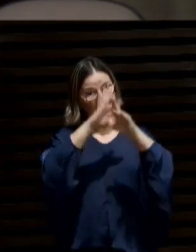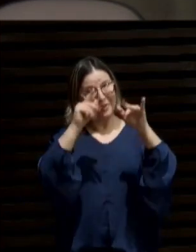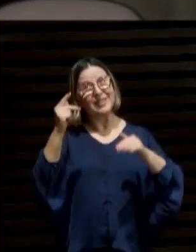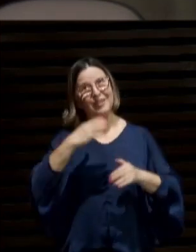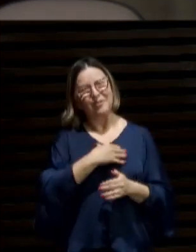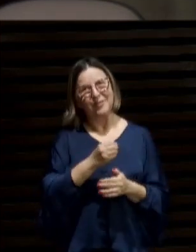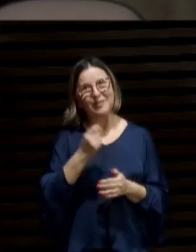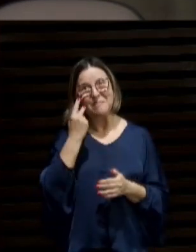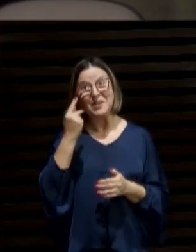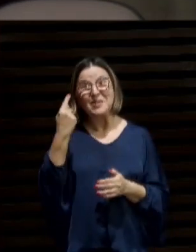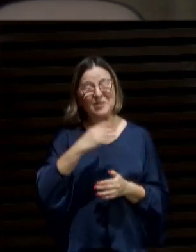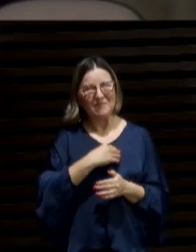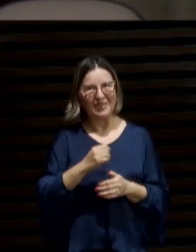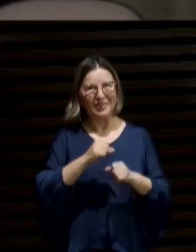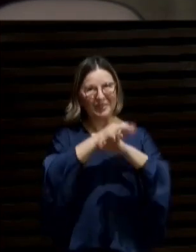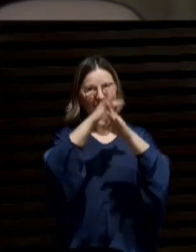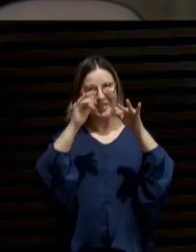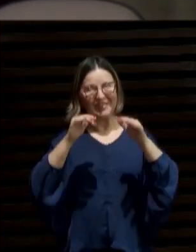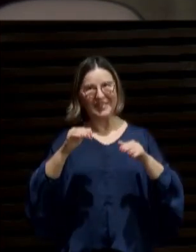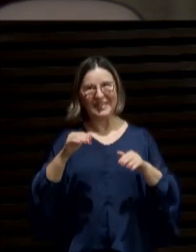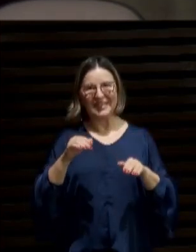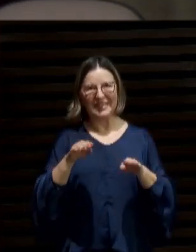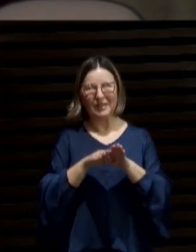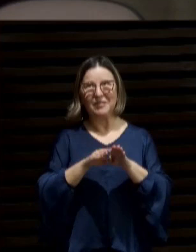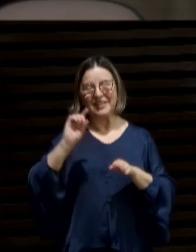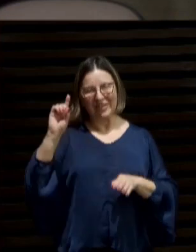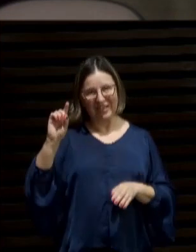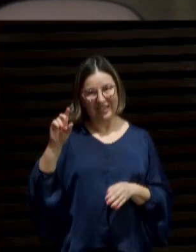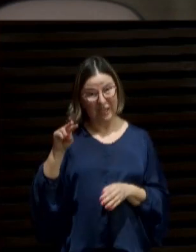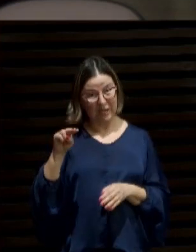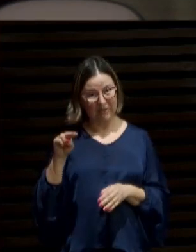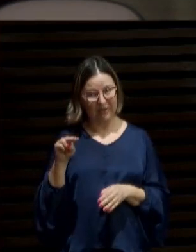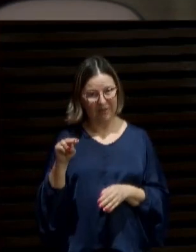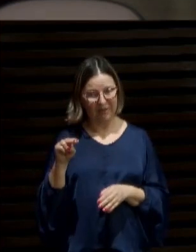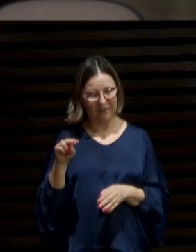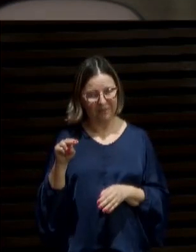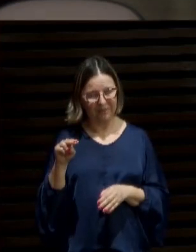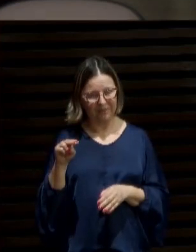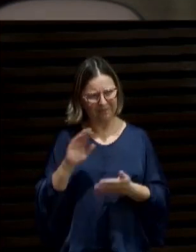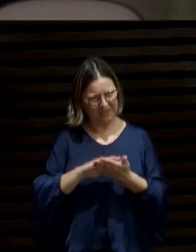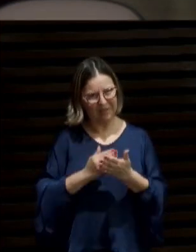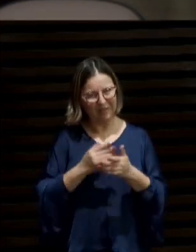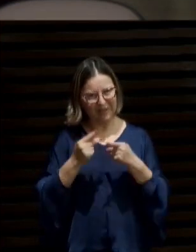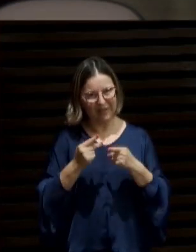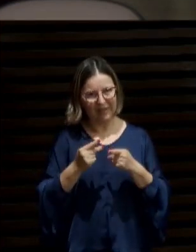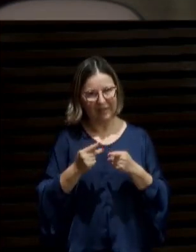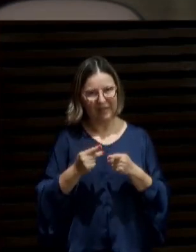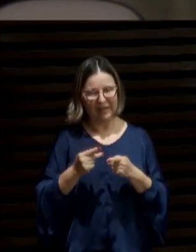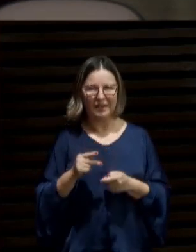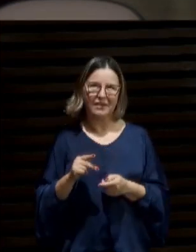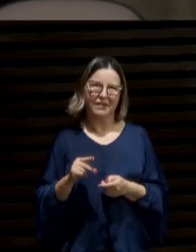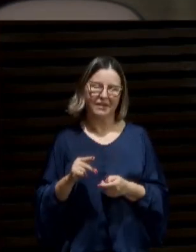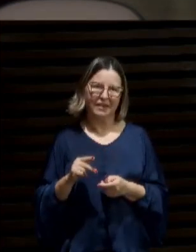filho, para que o teu filho te glorifique, assim como, aí na nossa tradução diz assim, conferiste, mas você vai